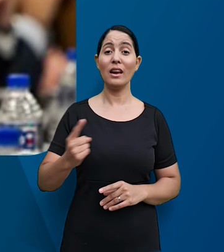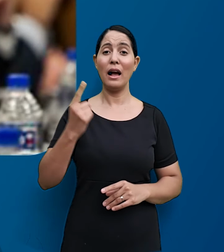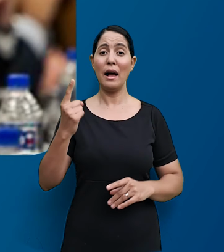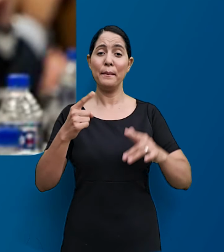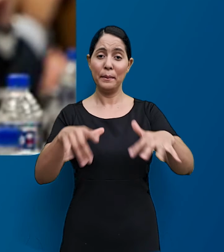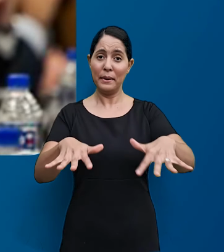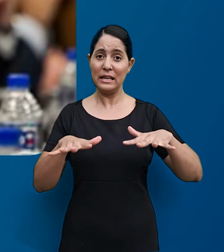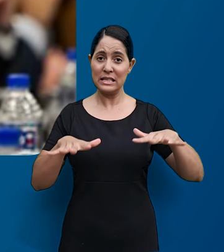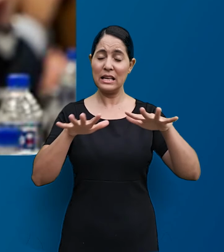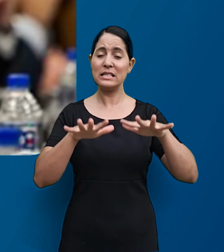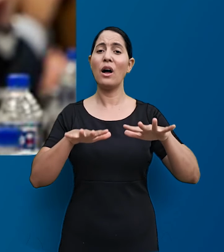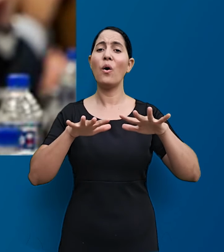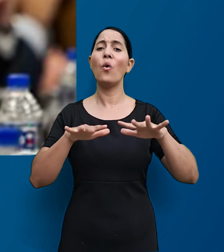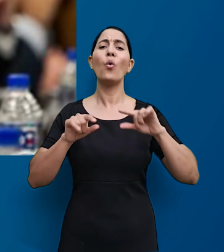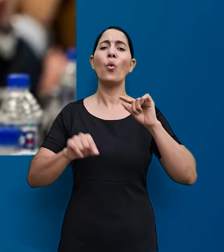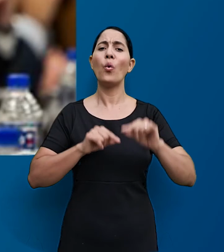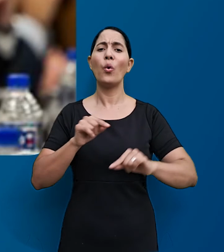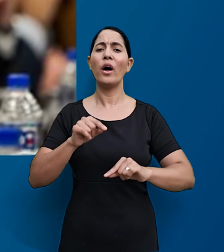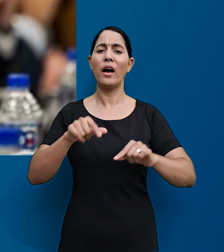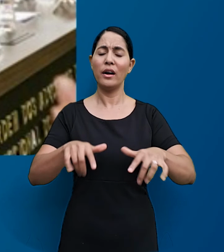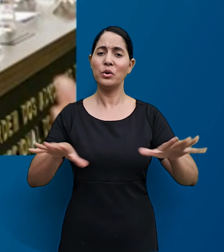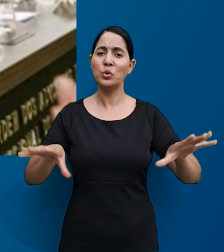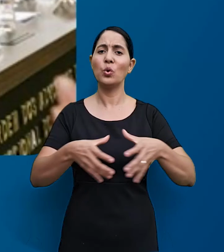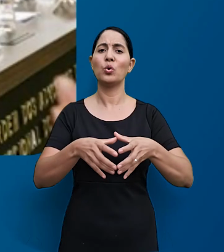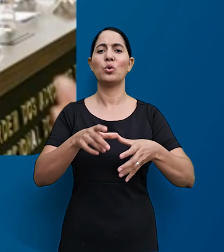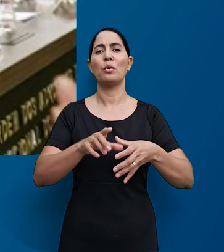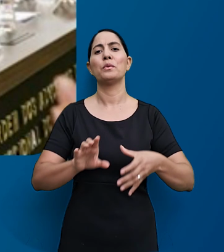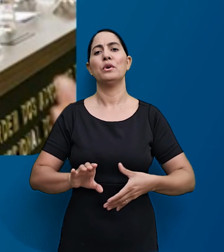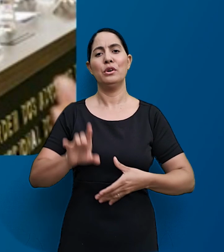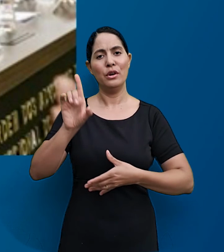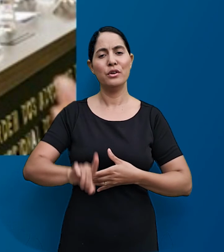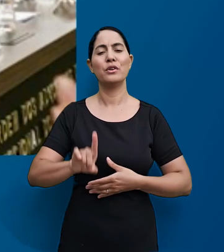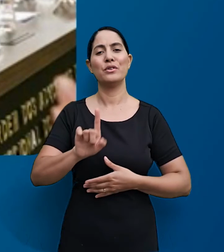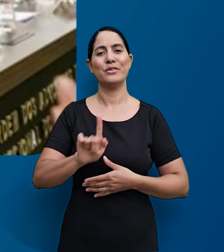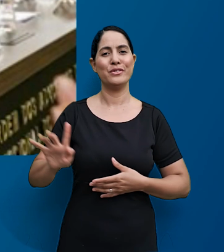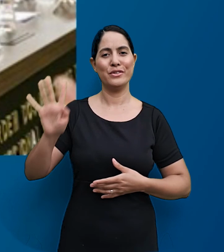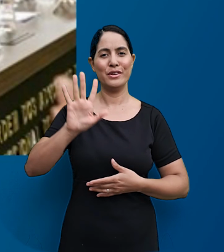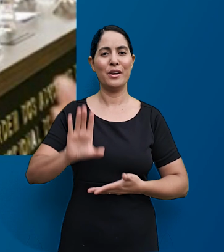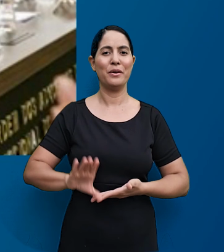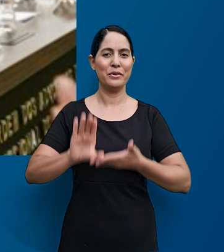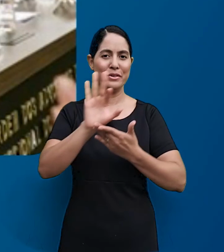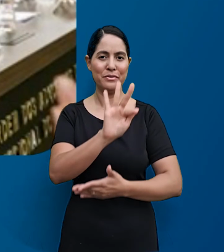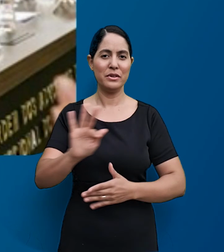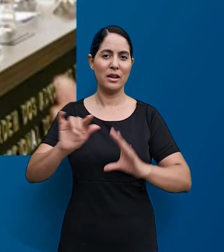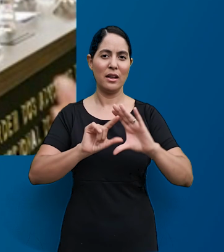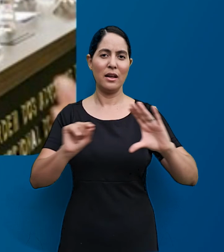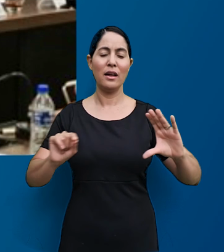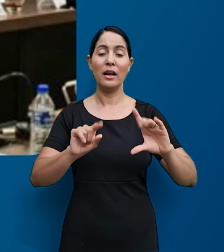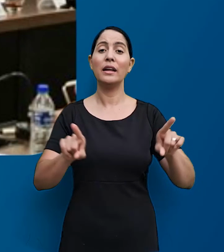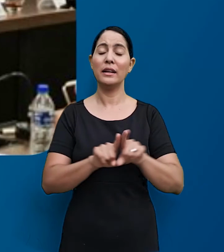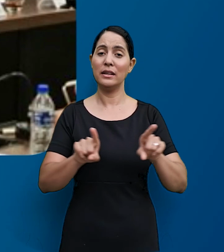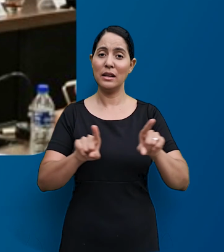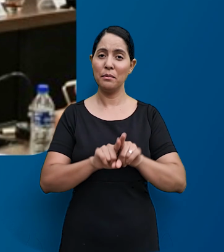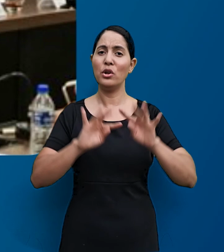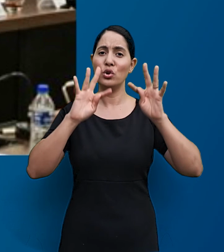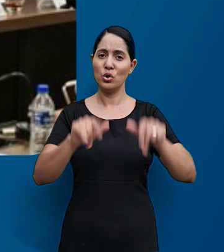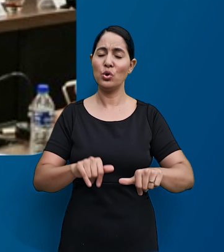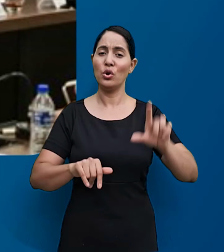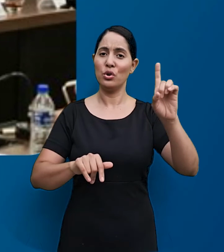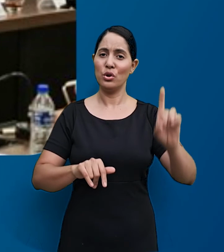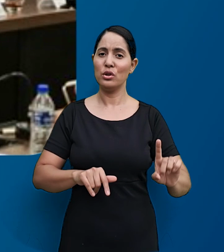A primeira sessão ordinária do Pleno deste ano contou com a presença da diretoria do Conselho Federal e de representantes de todas as seccionais da